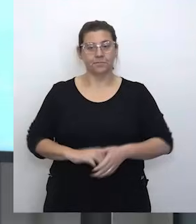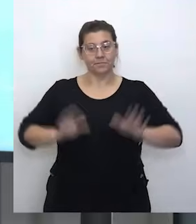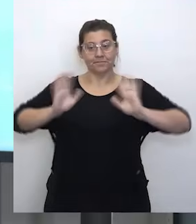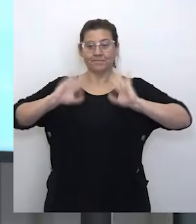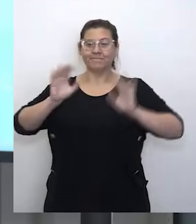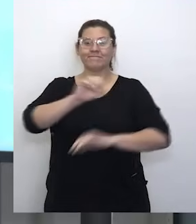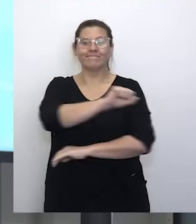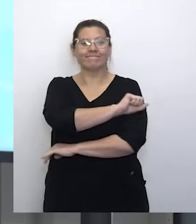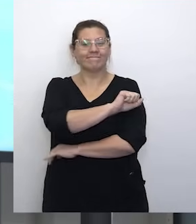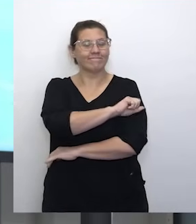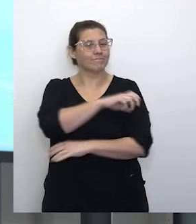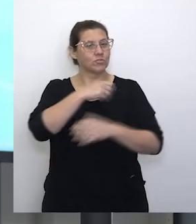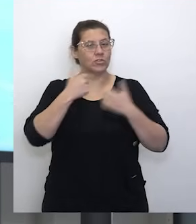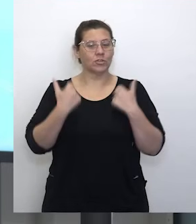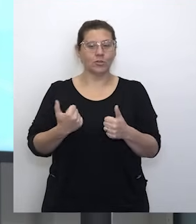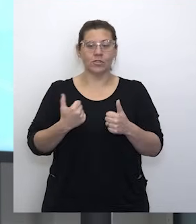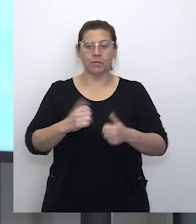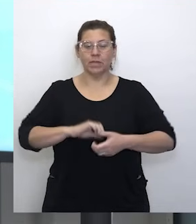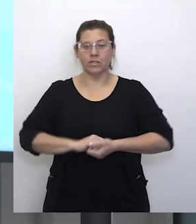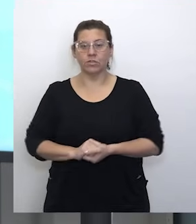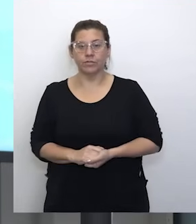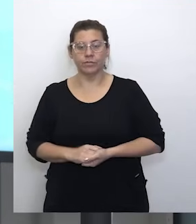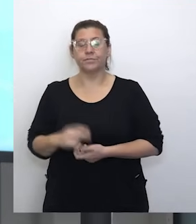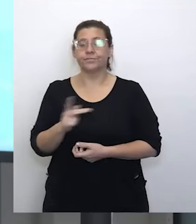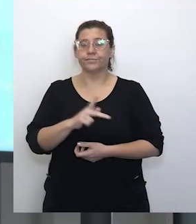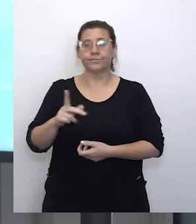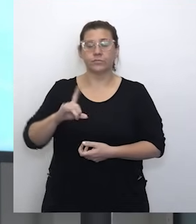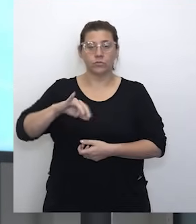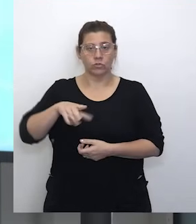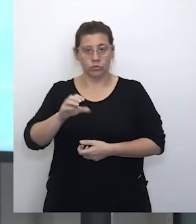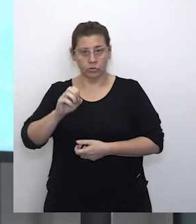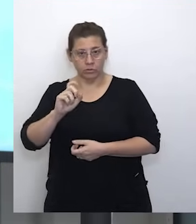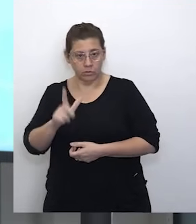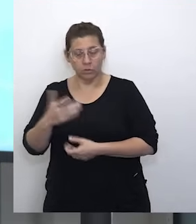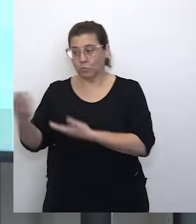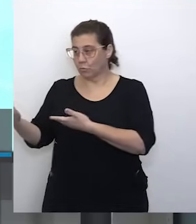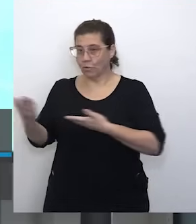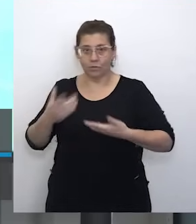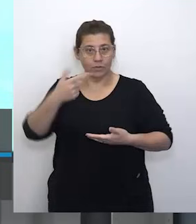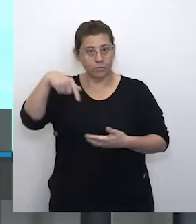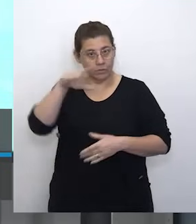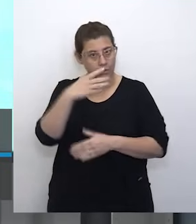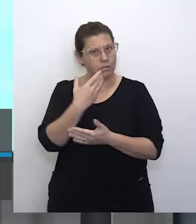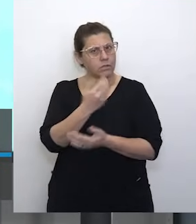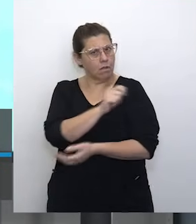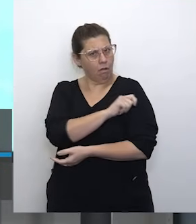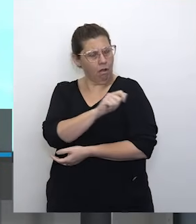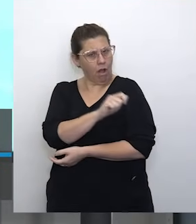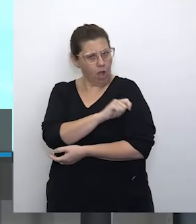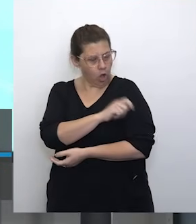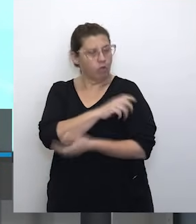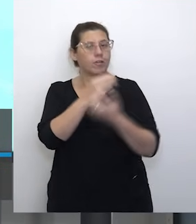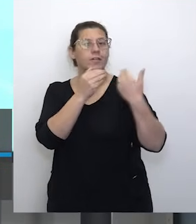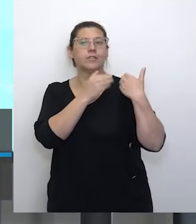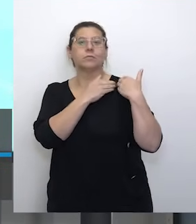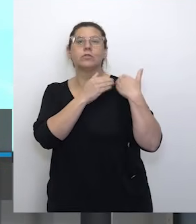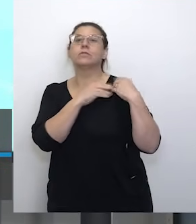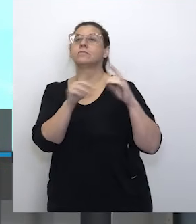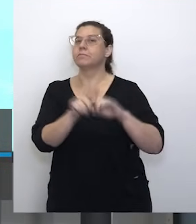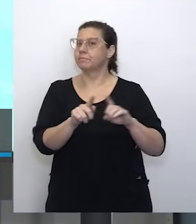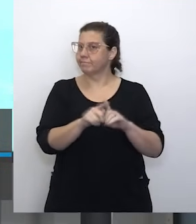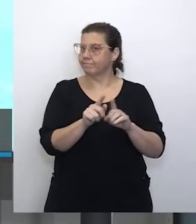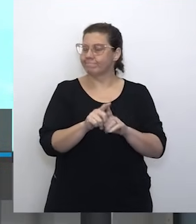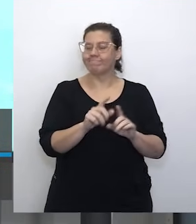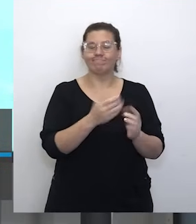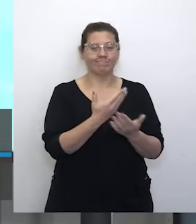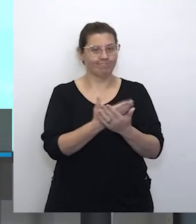Olá, oitavo ano, tudo bem? Eu sou o professor Joel, quero dar as boas-vindas a você, estudante, aos responsáveis que acompanham nossas